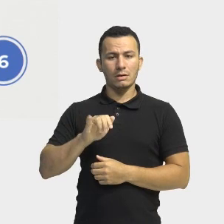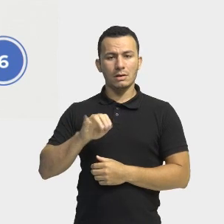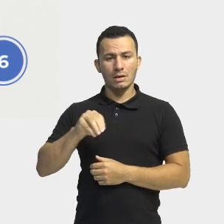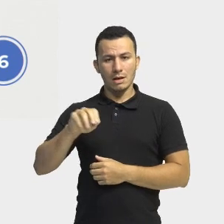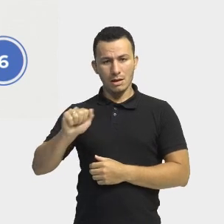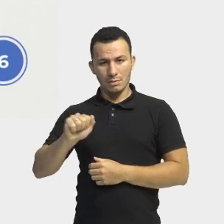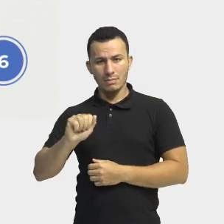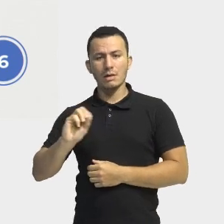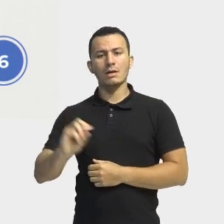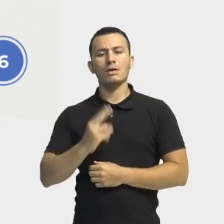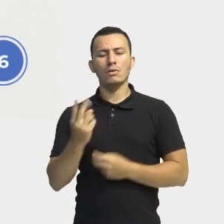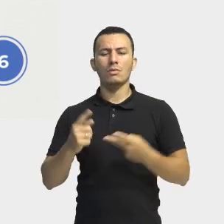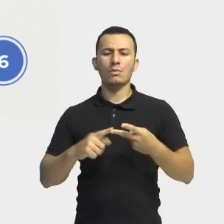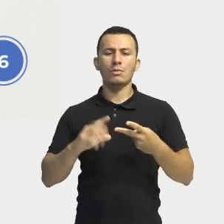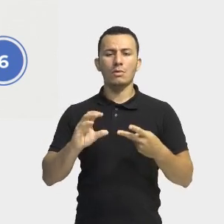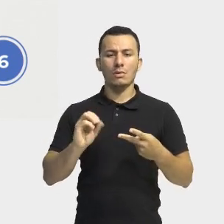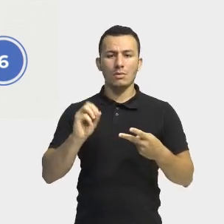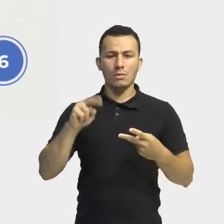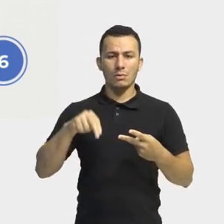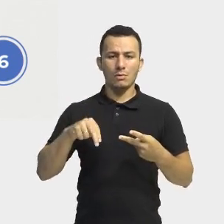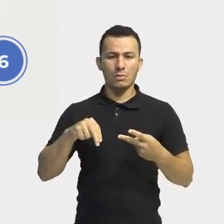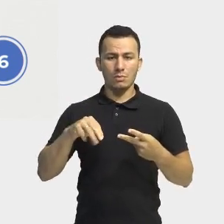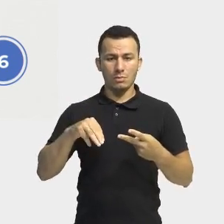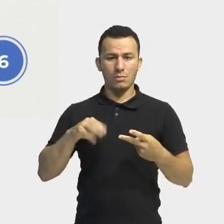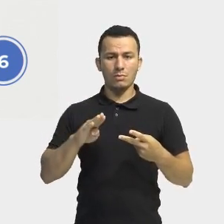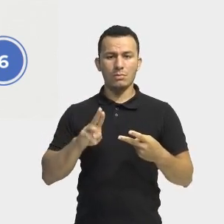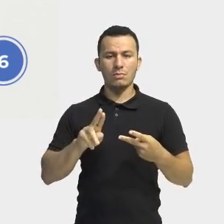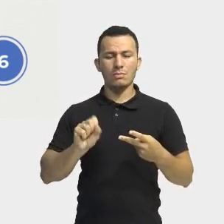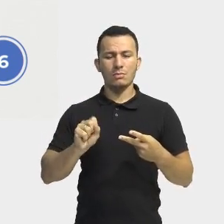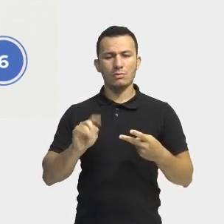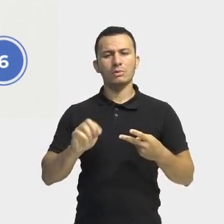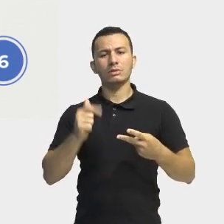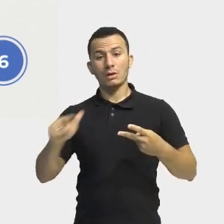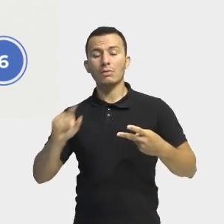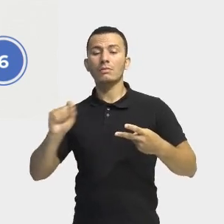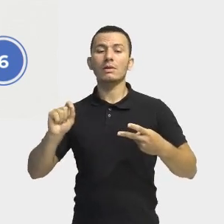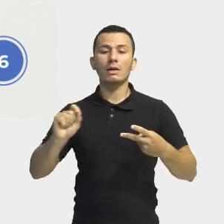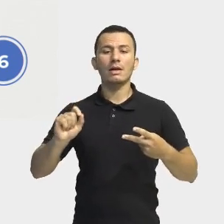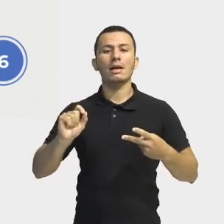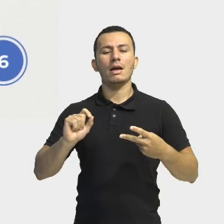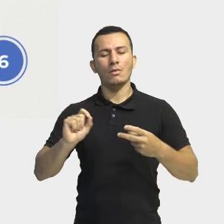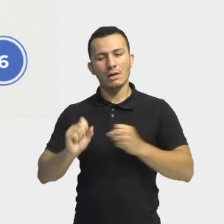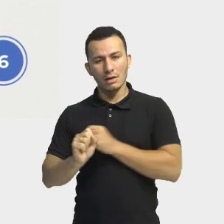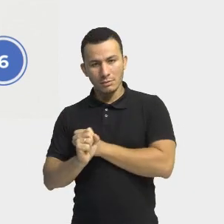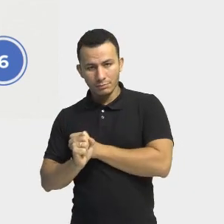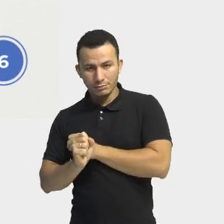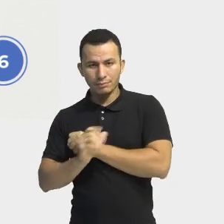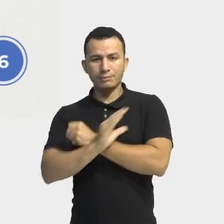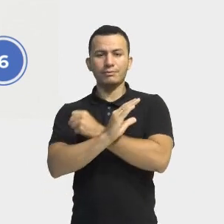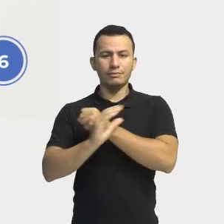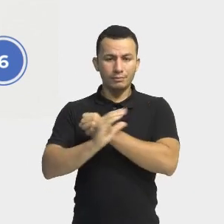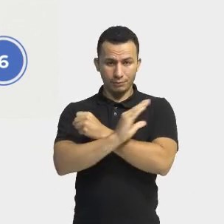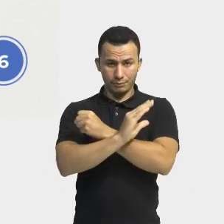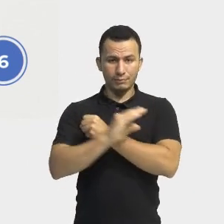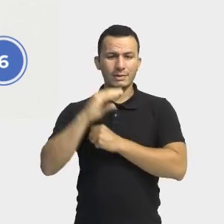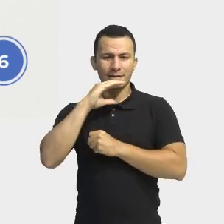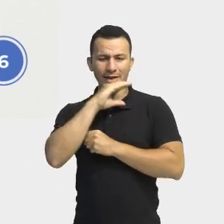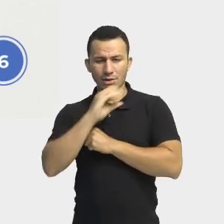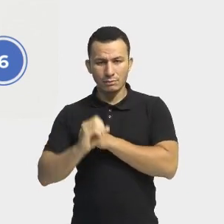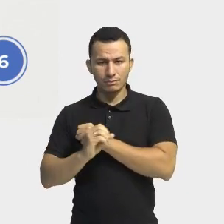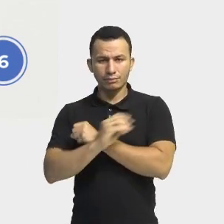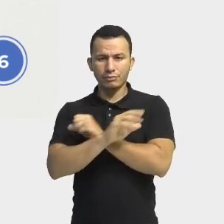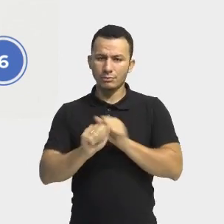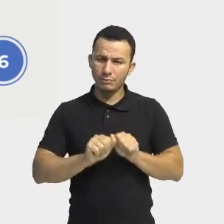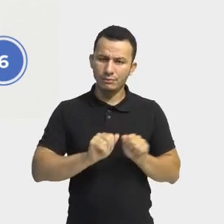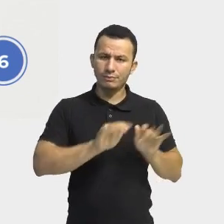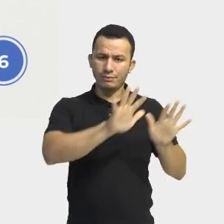em combustão, a gente está falando aí de um processo exotérmico. São bem simples essas